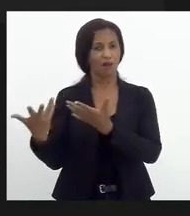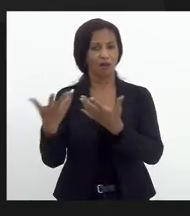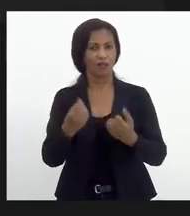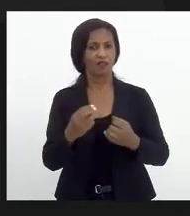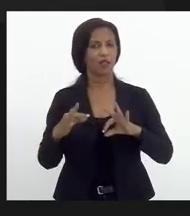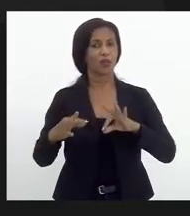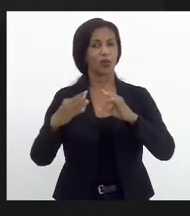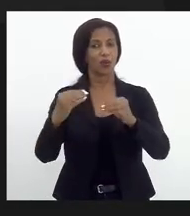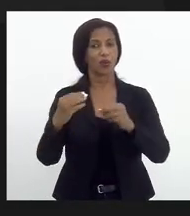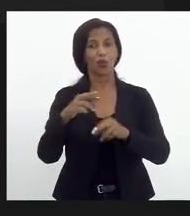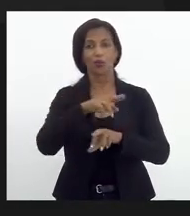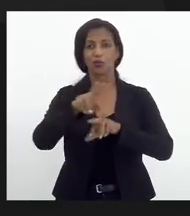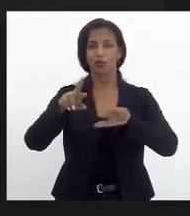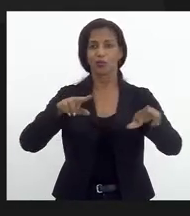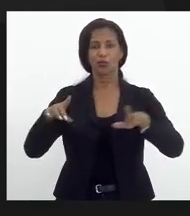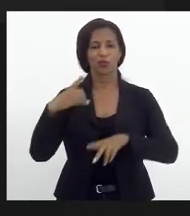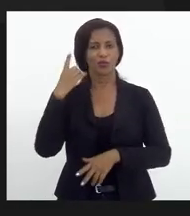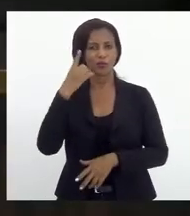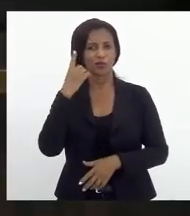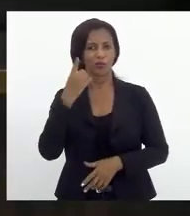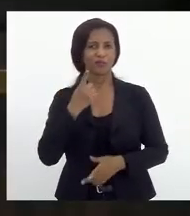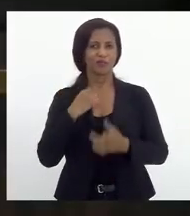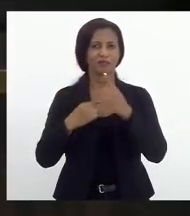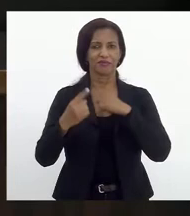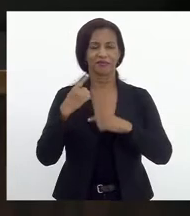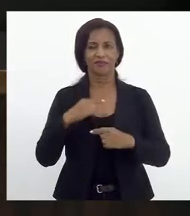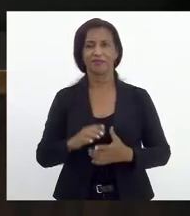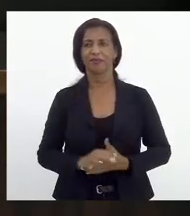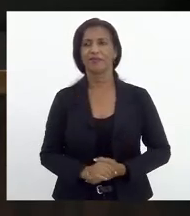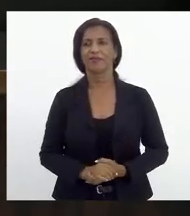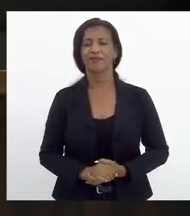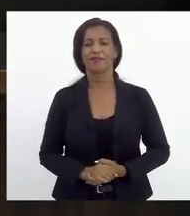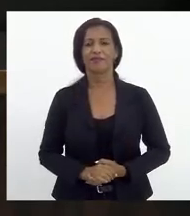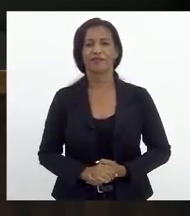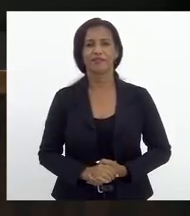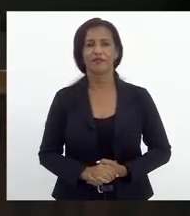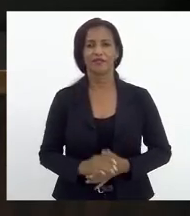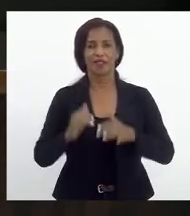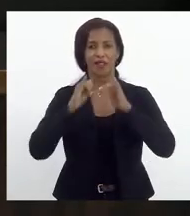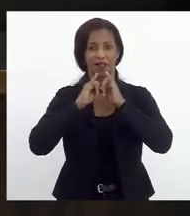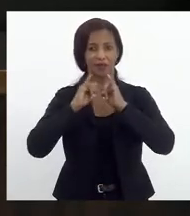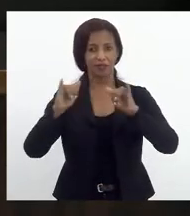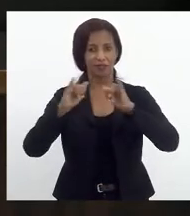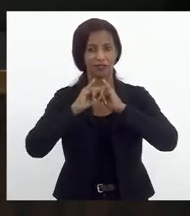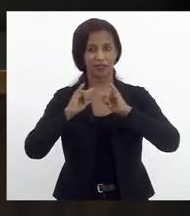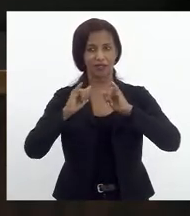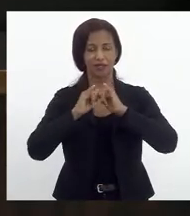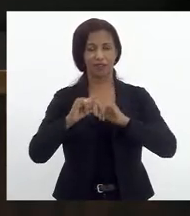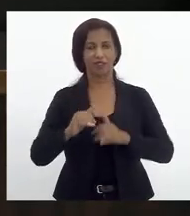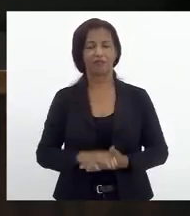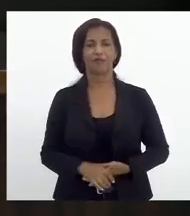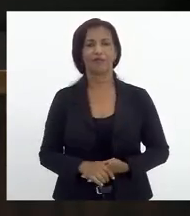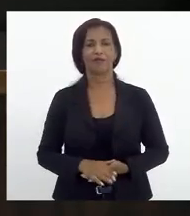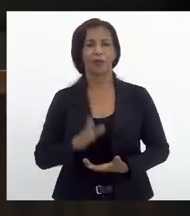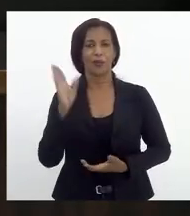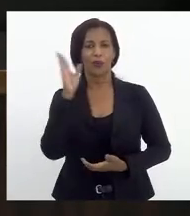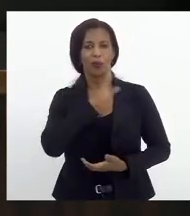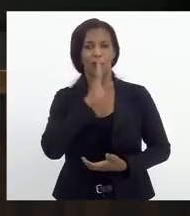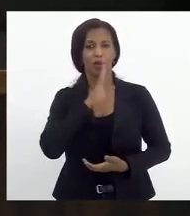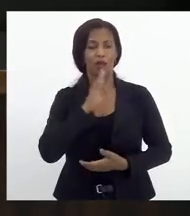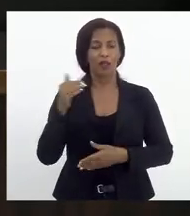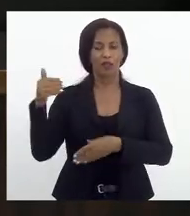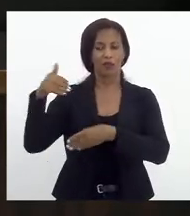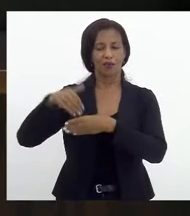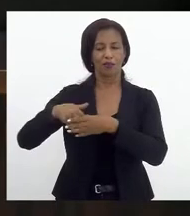todos os demais deputados que assim o desejam. Anuncio. em tramitação ordinária, em